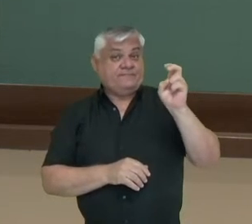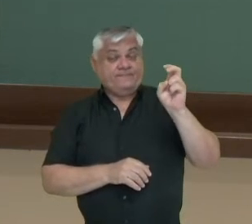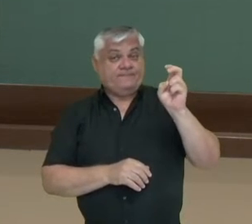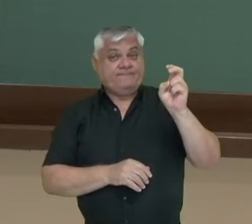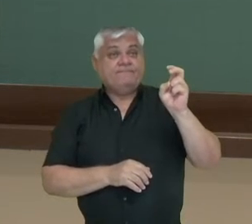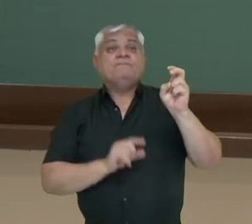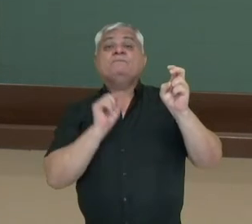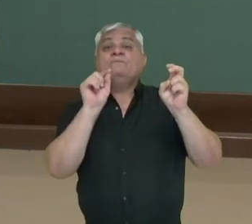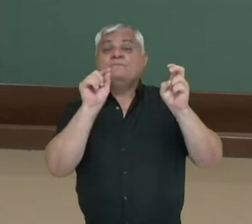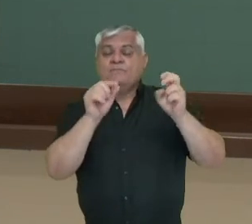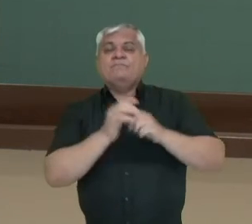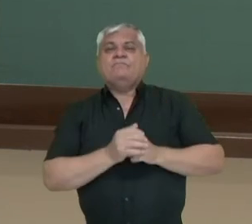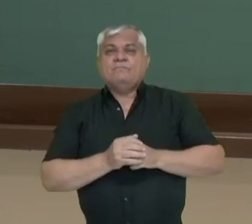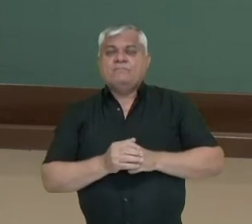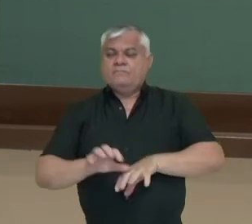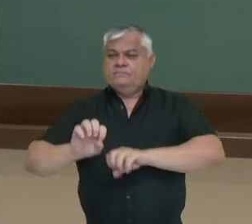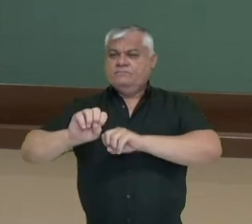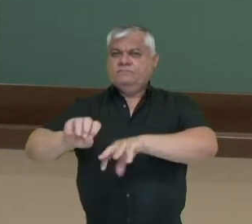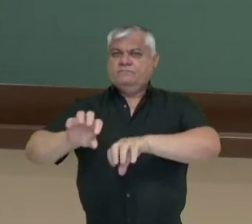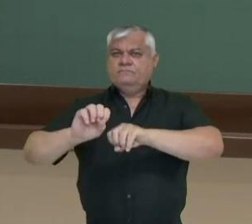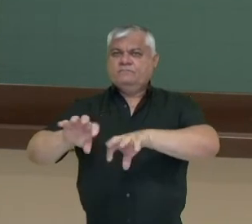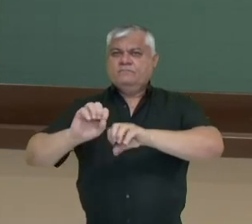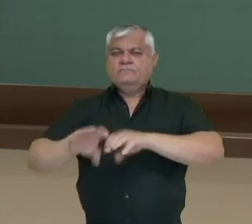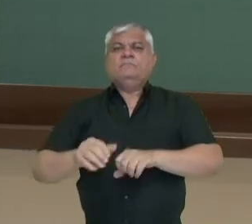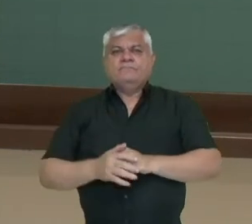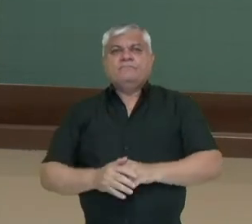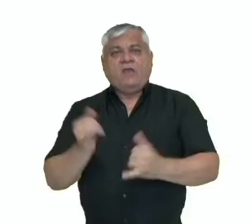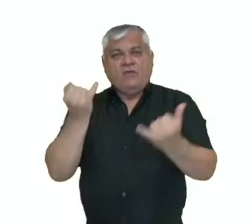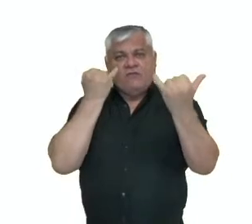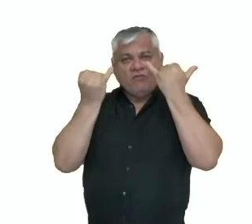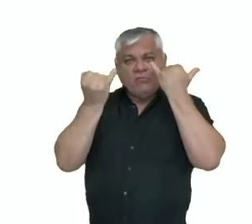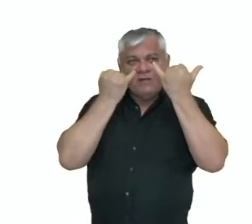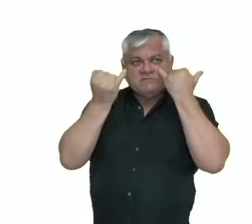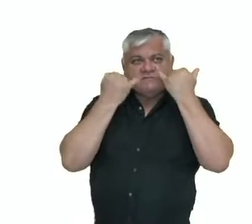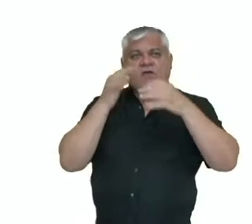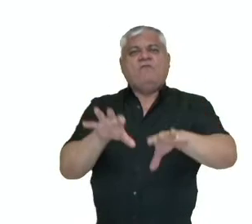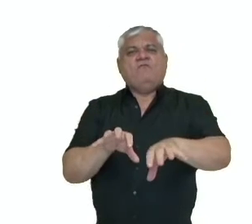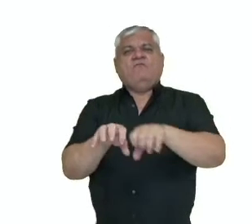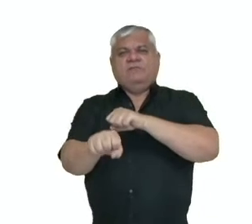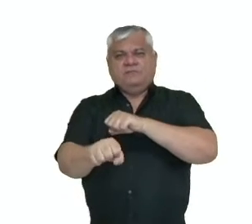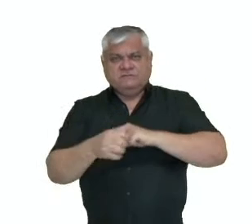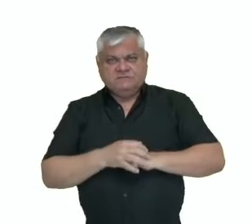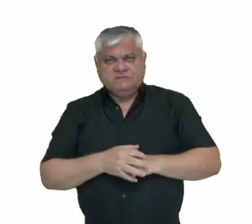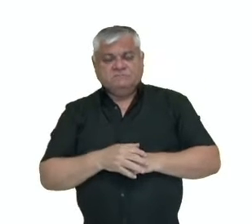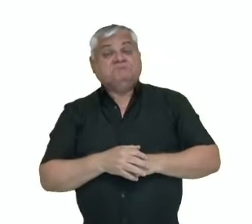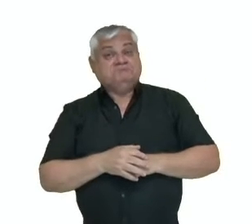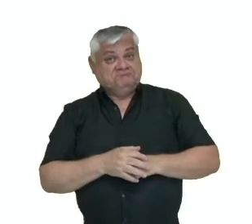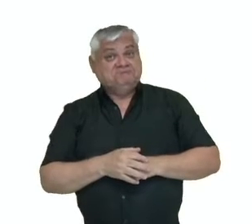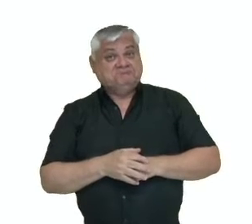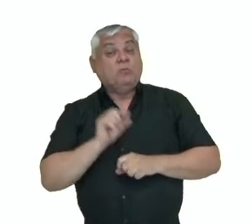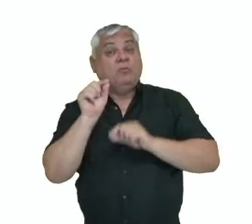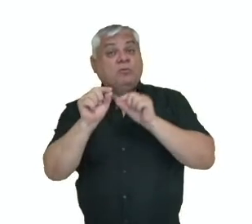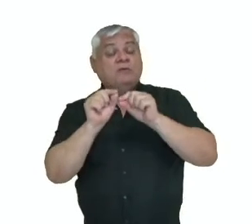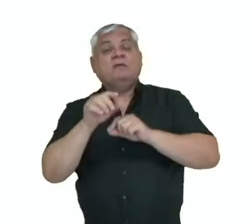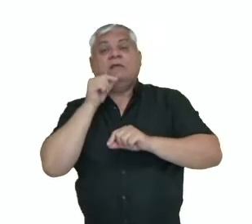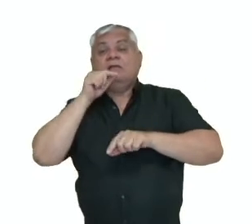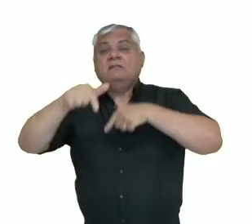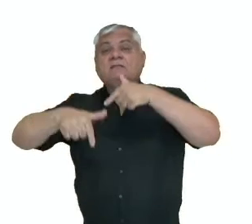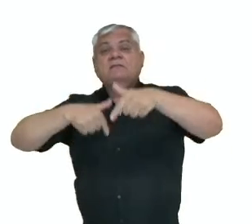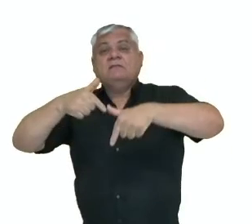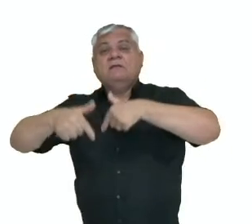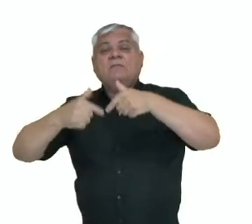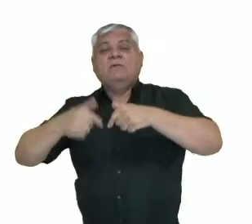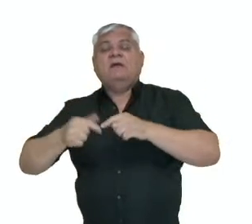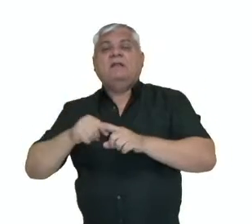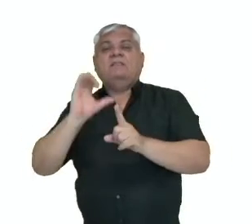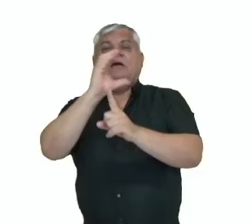educação, formação e informação. Uma das funções do cooperativismo é atuar no desenvolvimento das